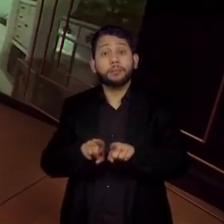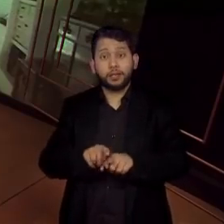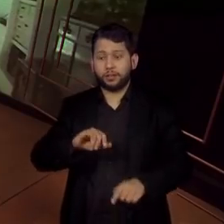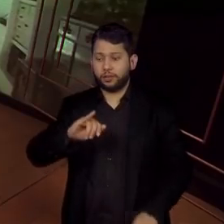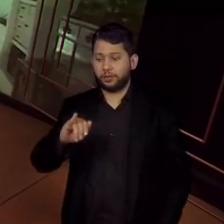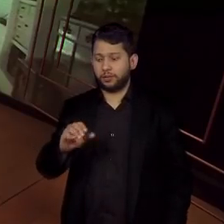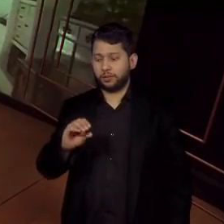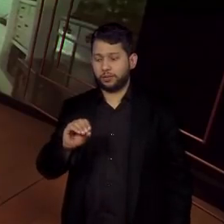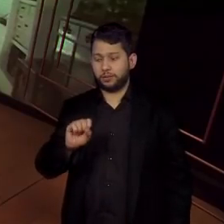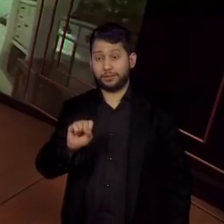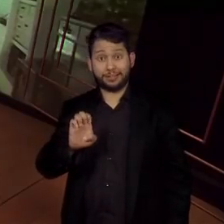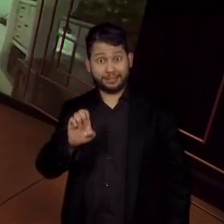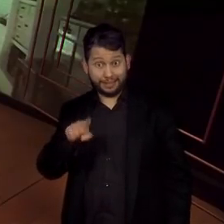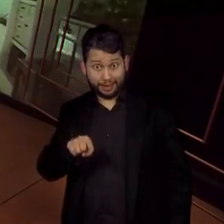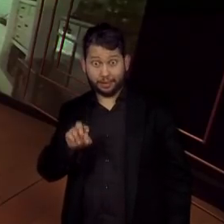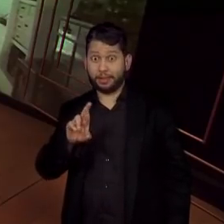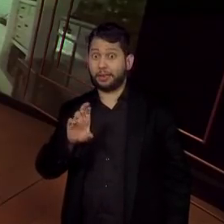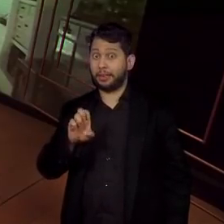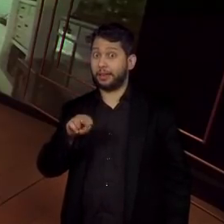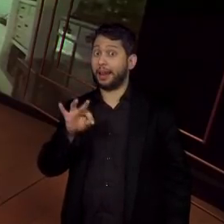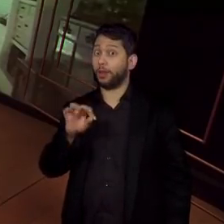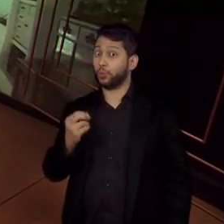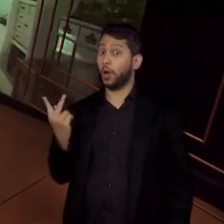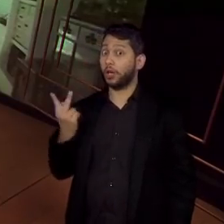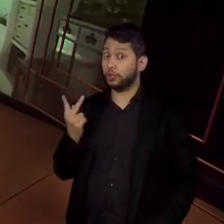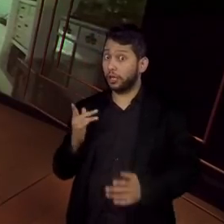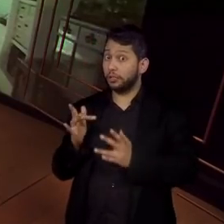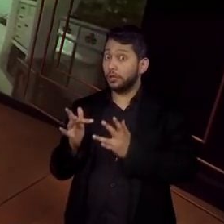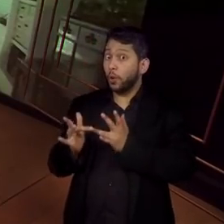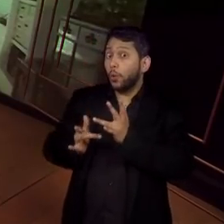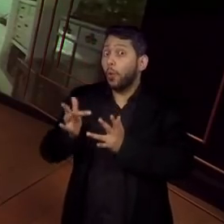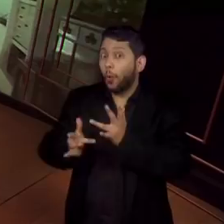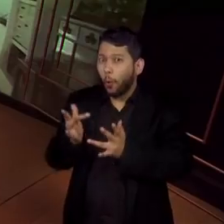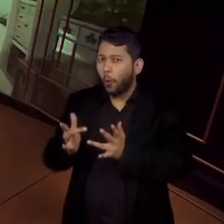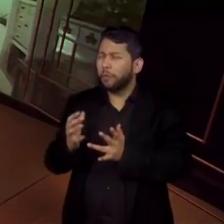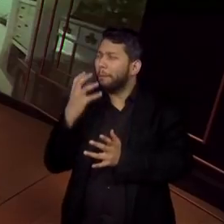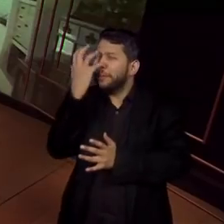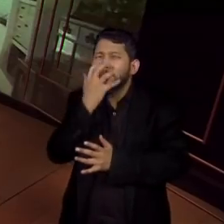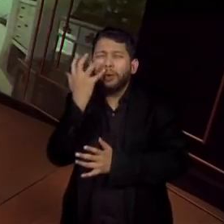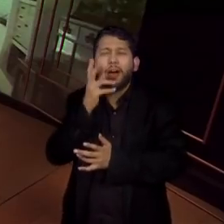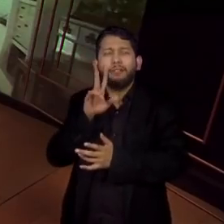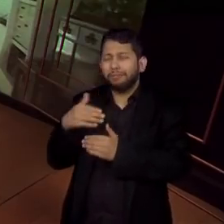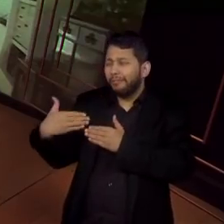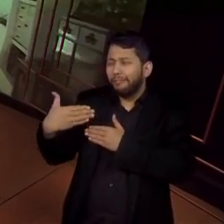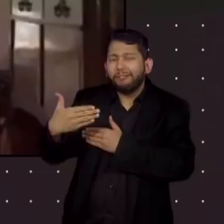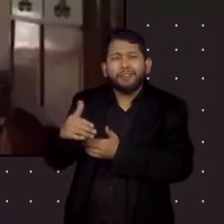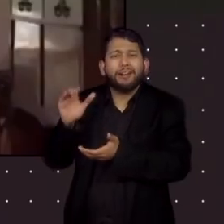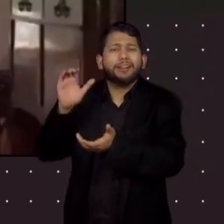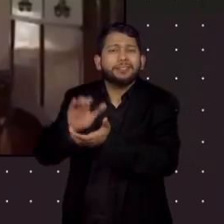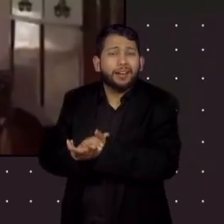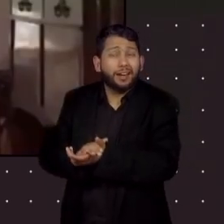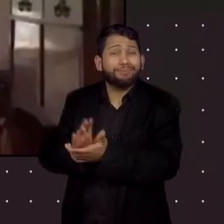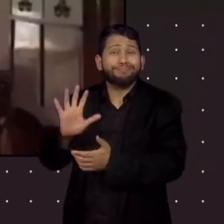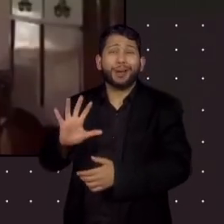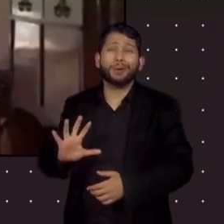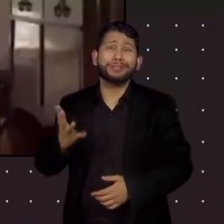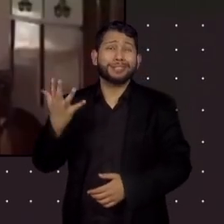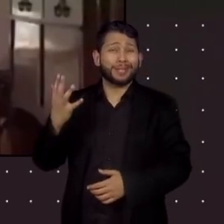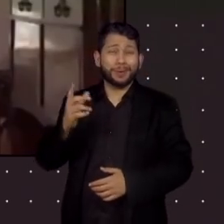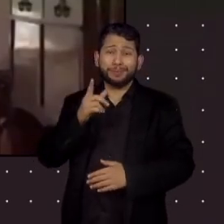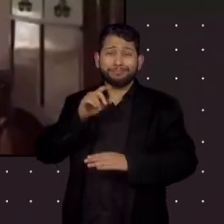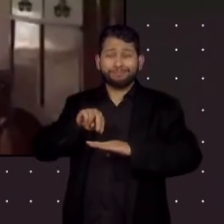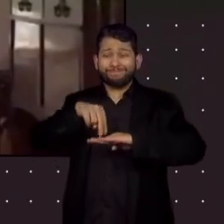Renato, que era meu noivo, nós íamos nos casar, nós éramos apaixonados, aconteceu um acidente na